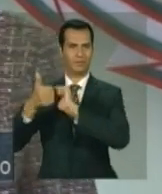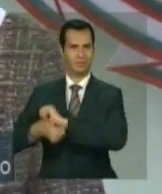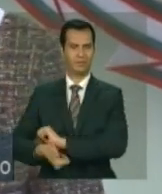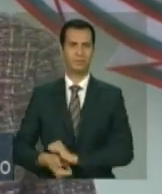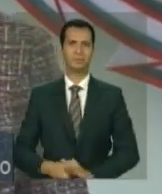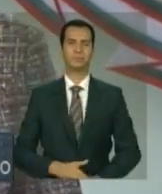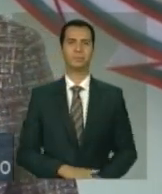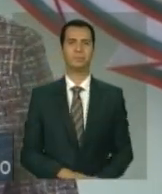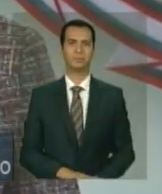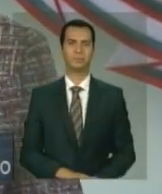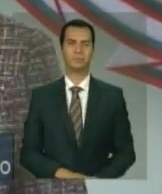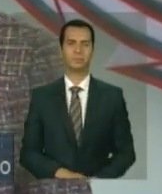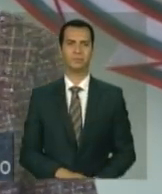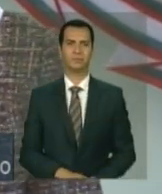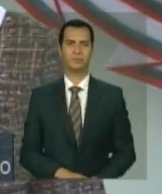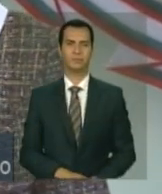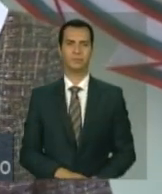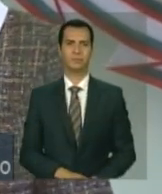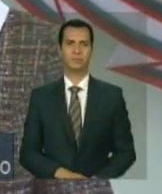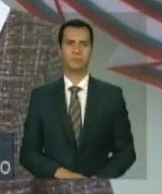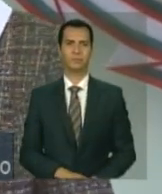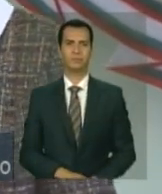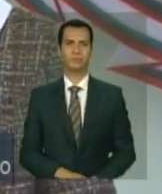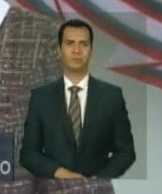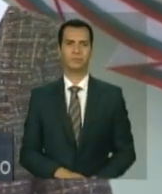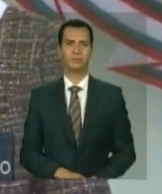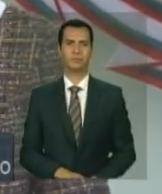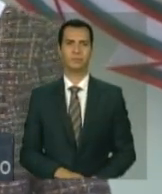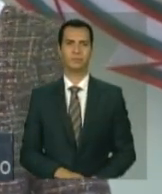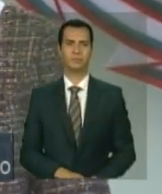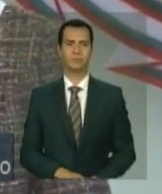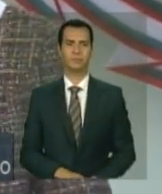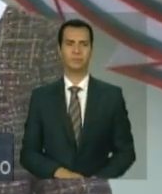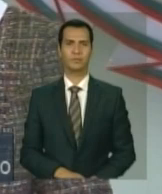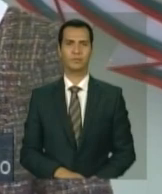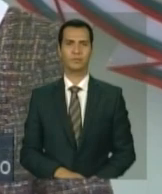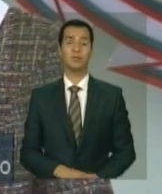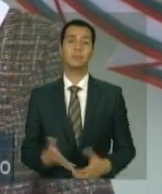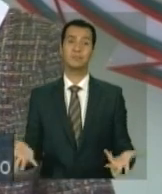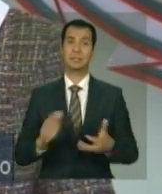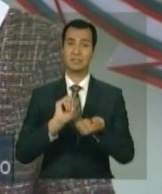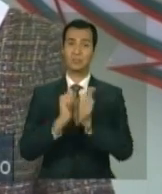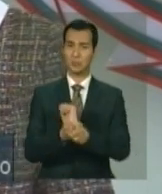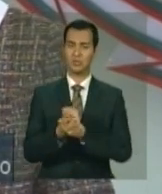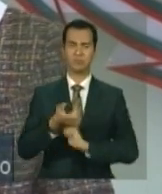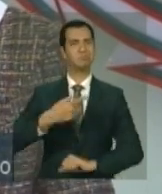Nesse, como em outros tantos pontos, falamos o idioma comum.